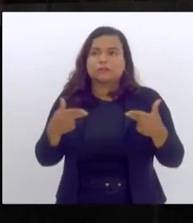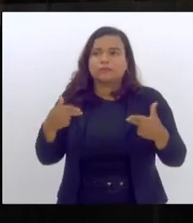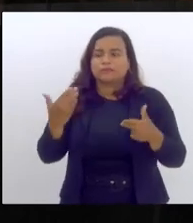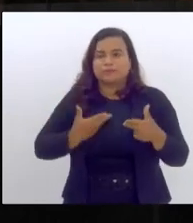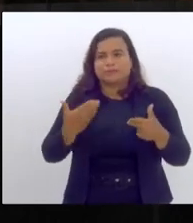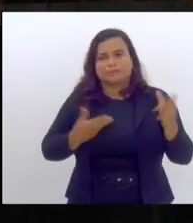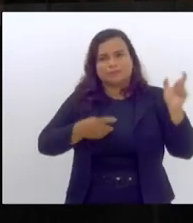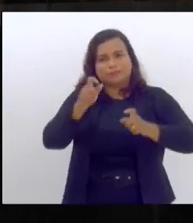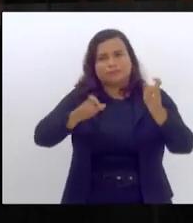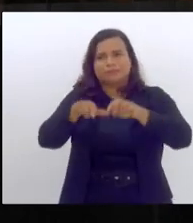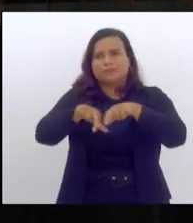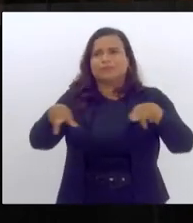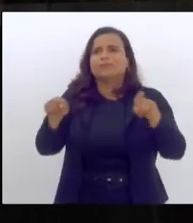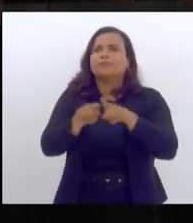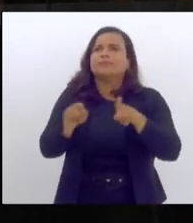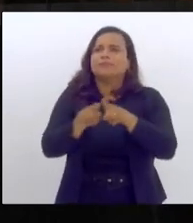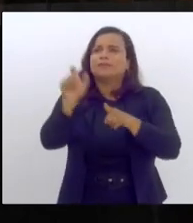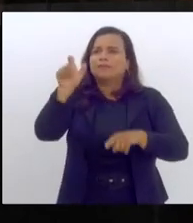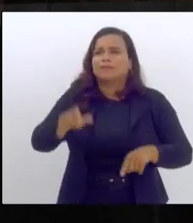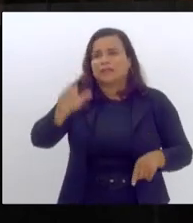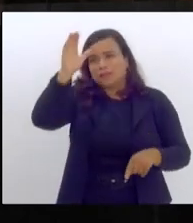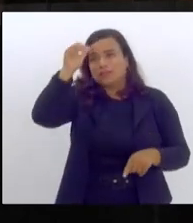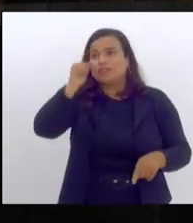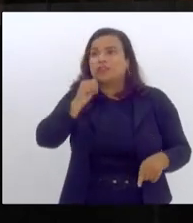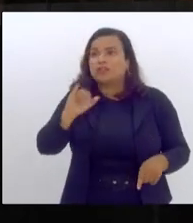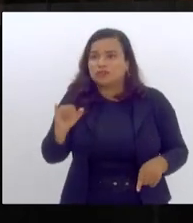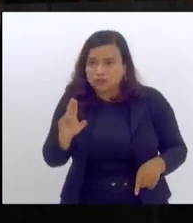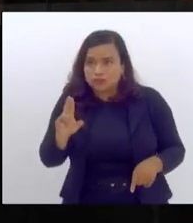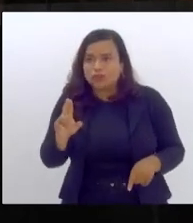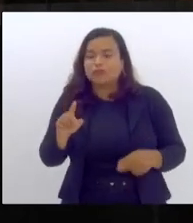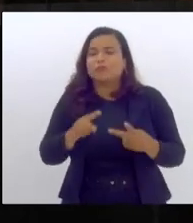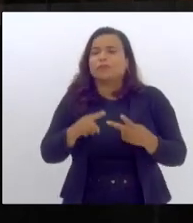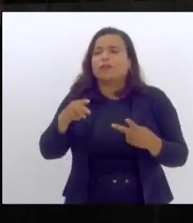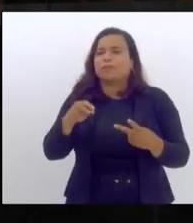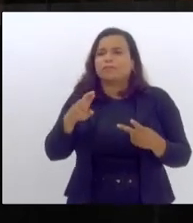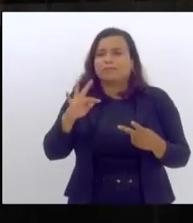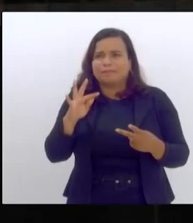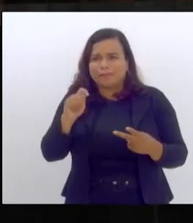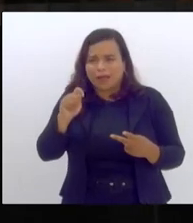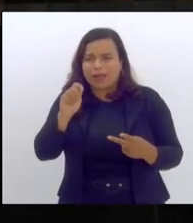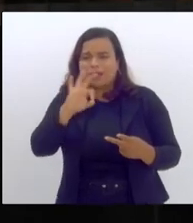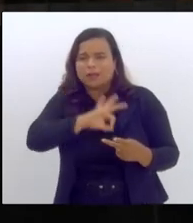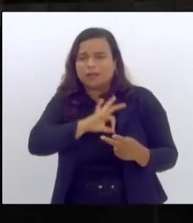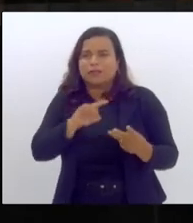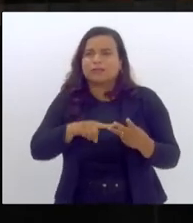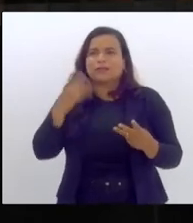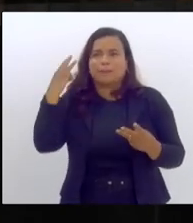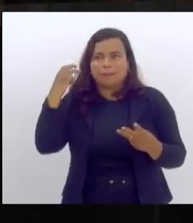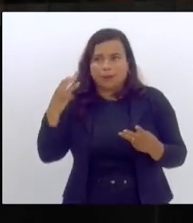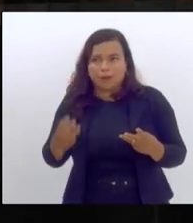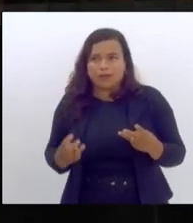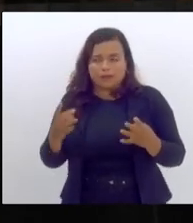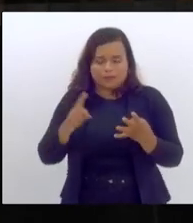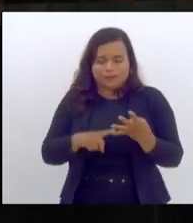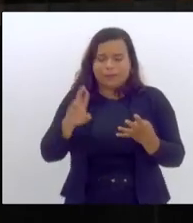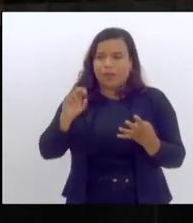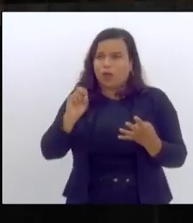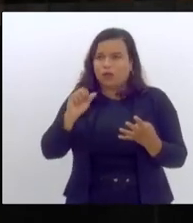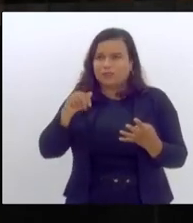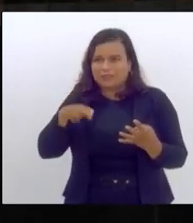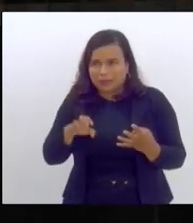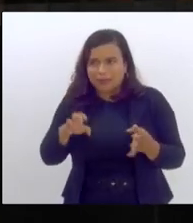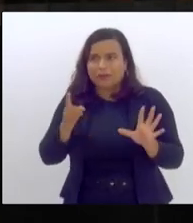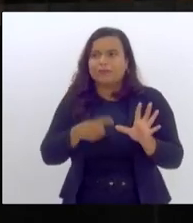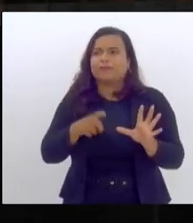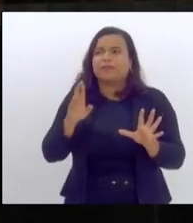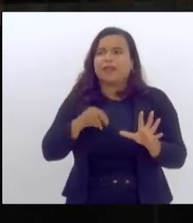companheiras, inclusive a própria Tia Ju, a Marta Rocha, a Mônica, a Rosane, a